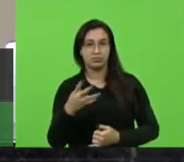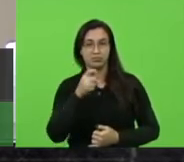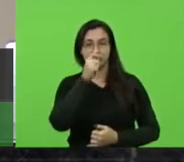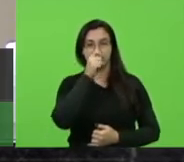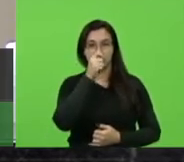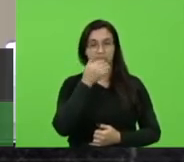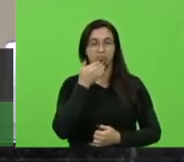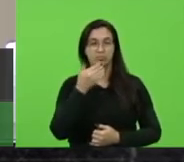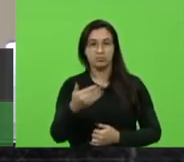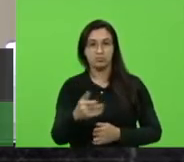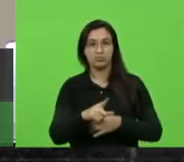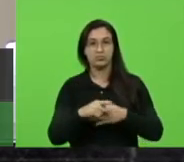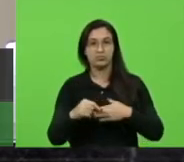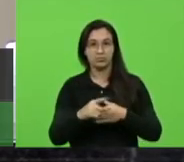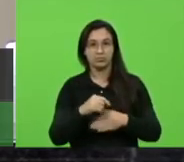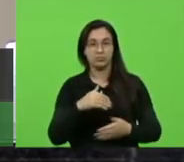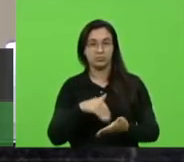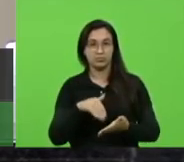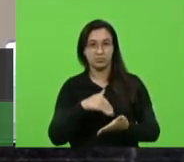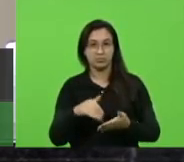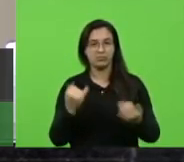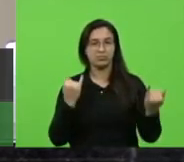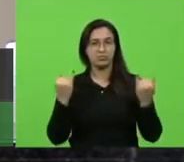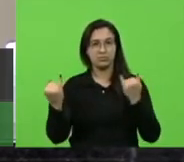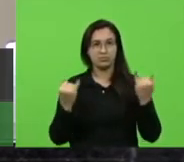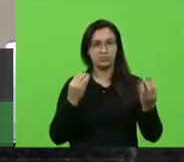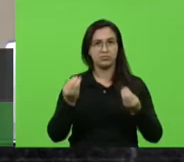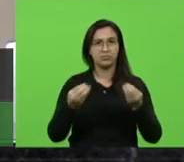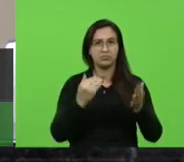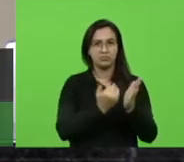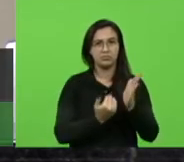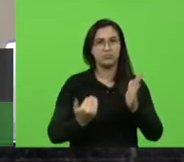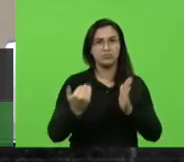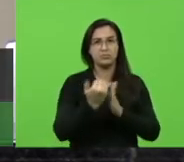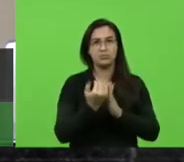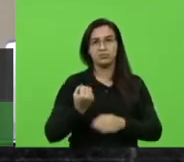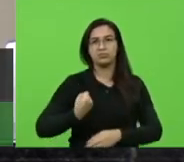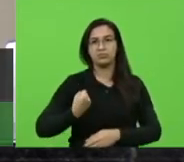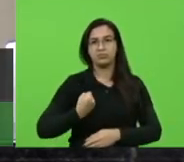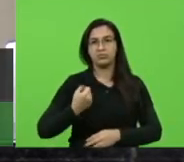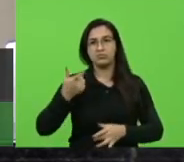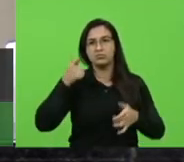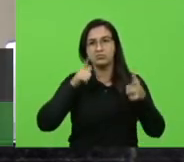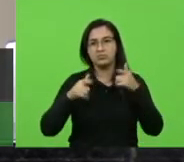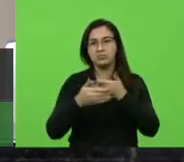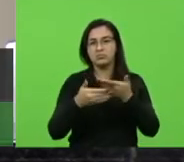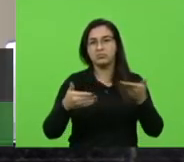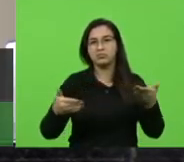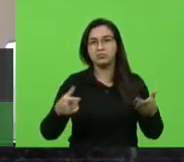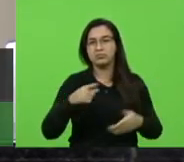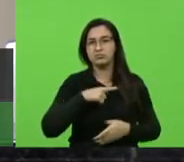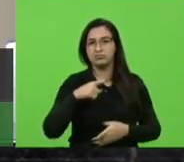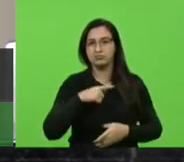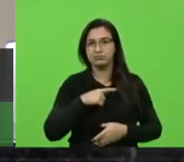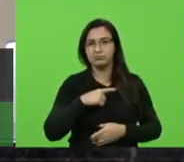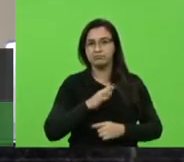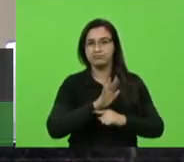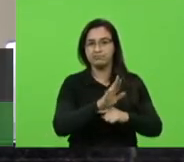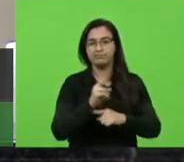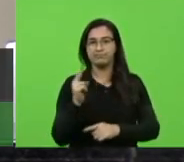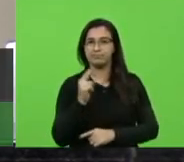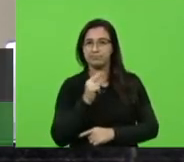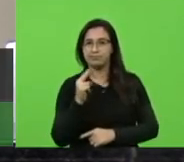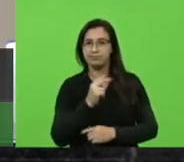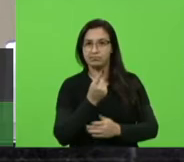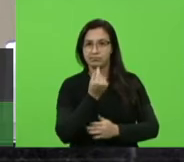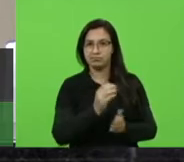secretário de Estado da Casa Civil informações acerca do aumento do número de beneficiados do auxílio emergencial. Em discussão.